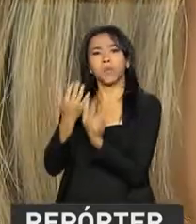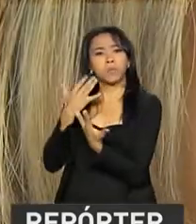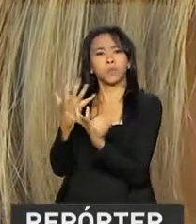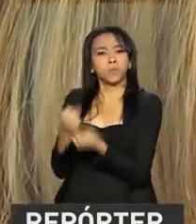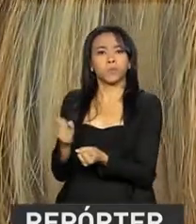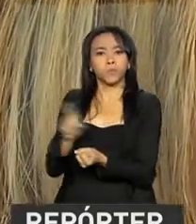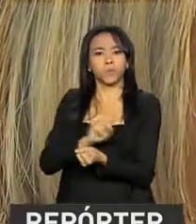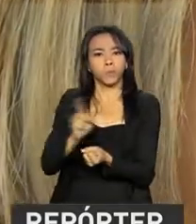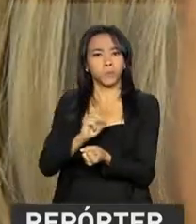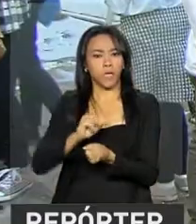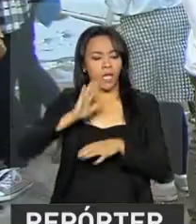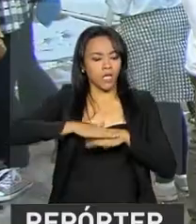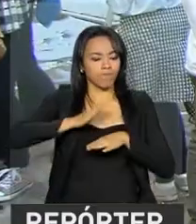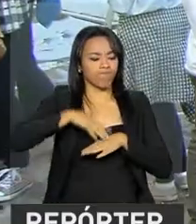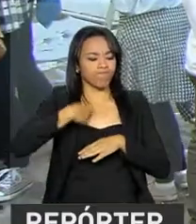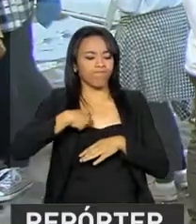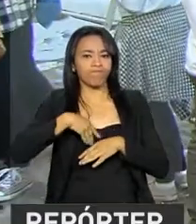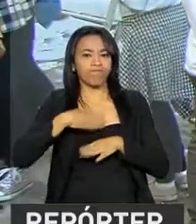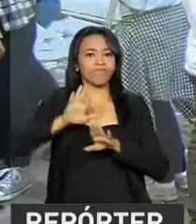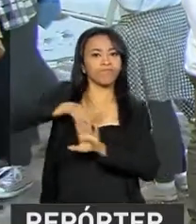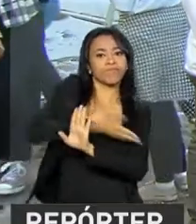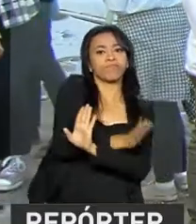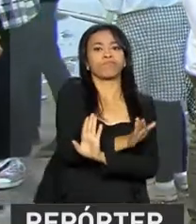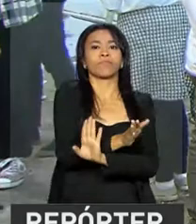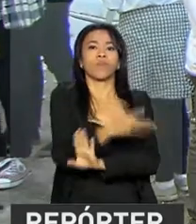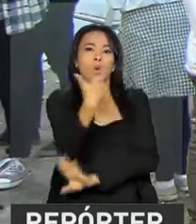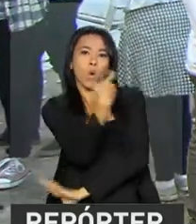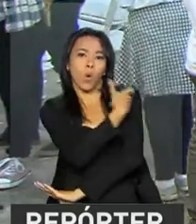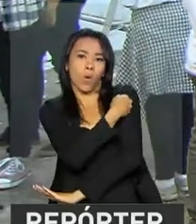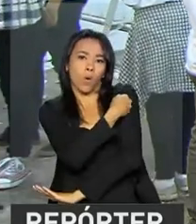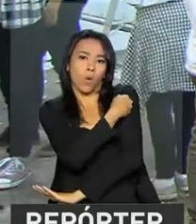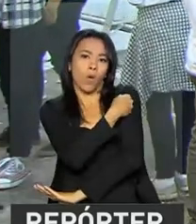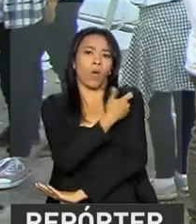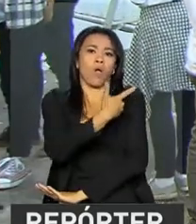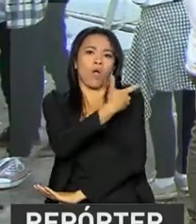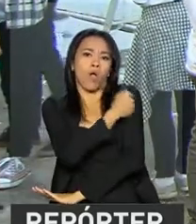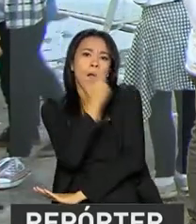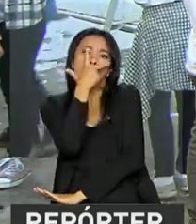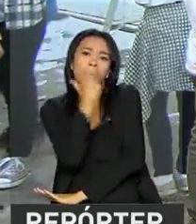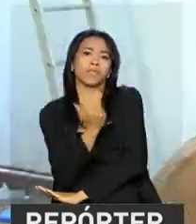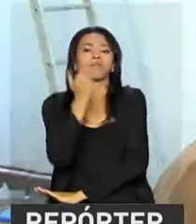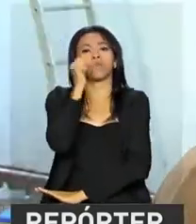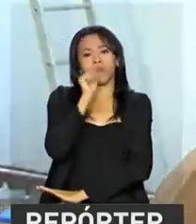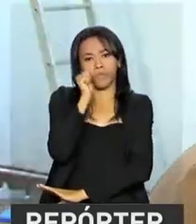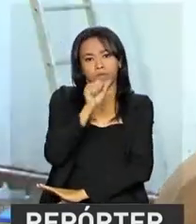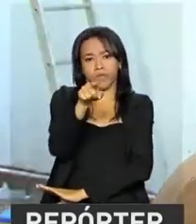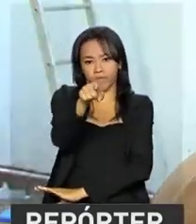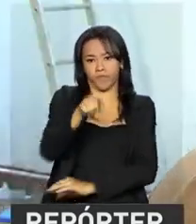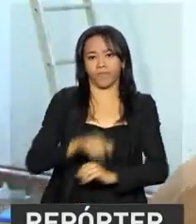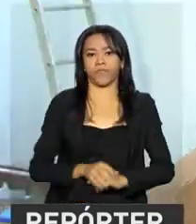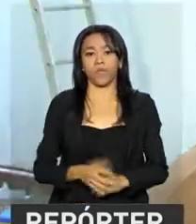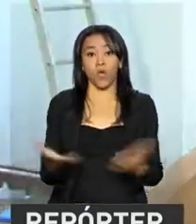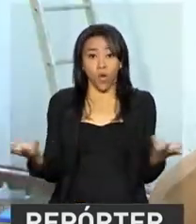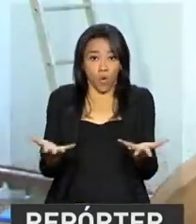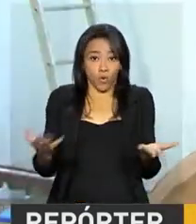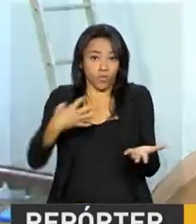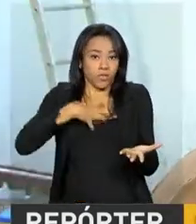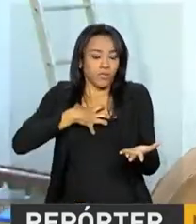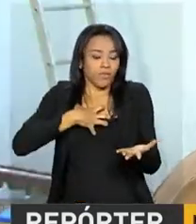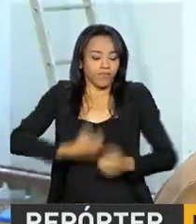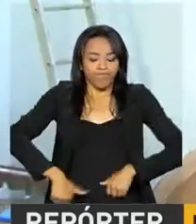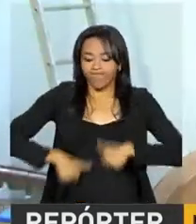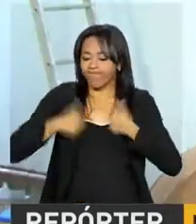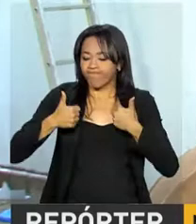de maneira clandestina a terapia de hormônios para ficar parecida com uma mulher hoje o sentimento é de realização